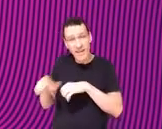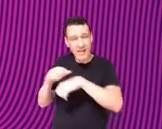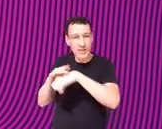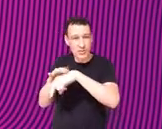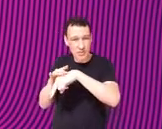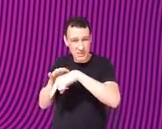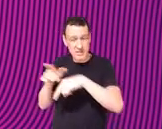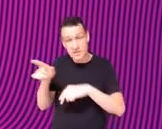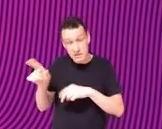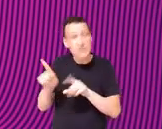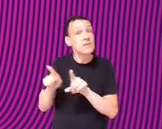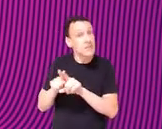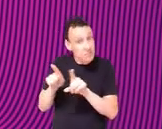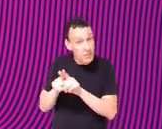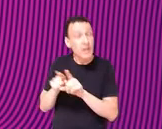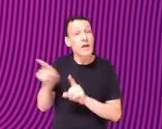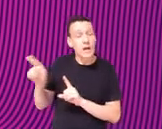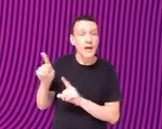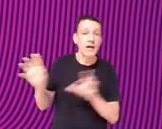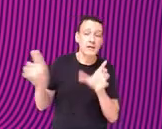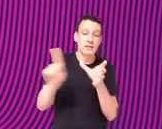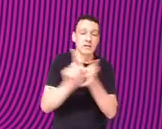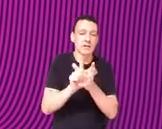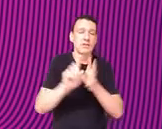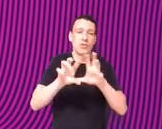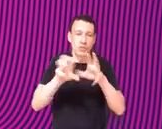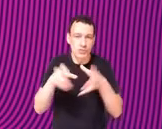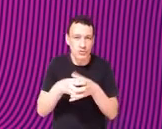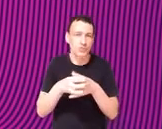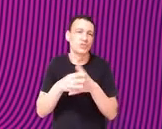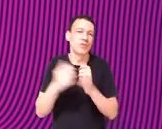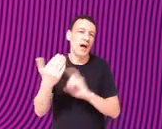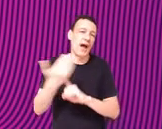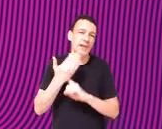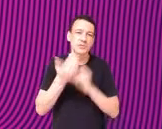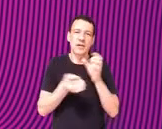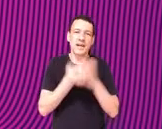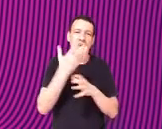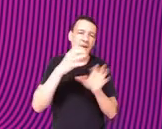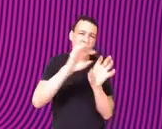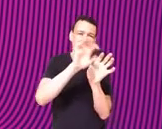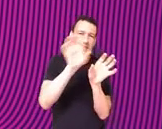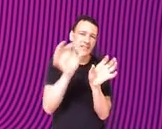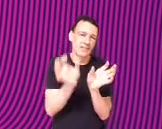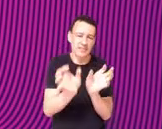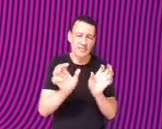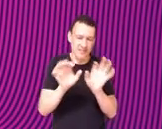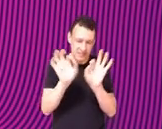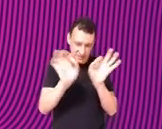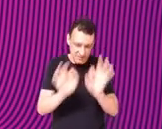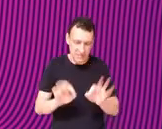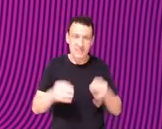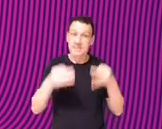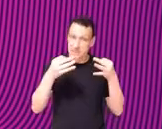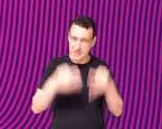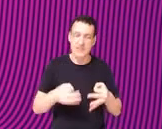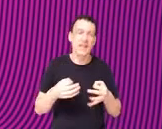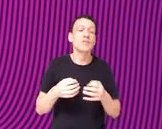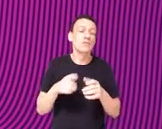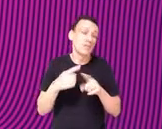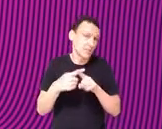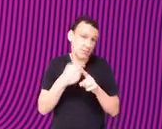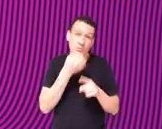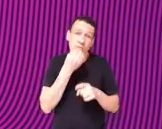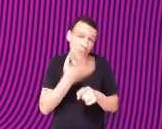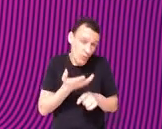jornada pessoal, e é muito importante termos de facto esse envolvimento dos nossos pacientes. E isto de facto é